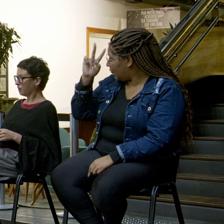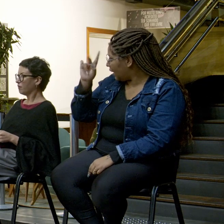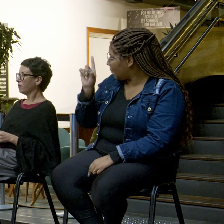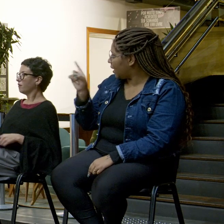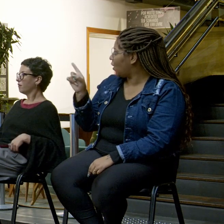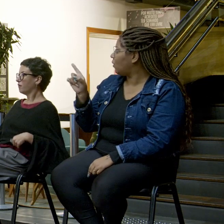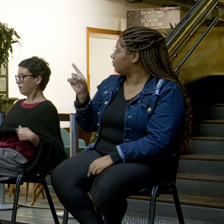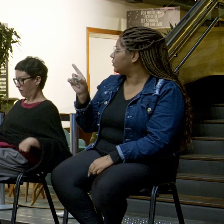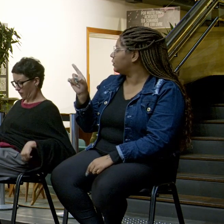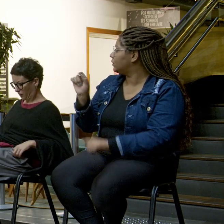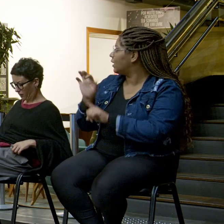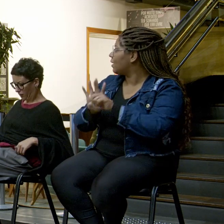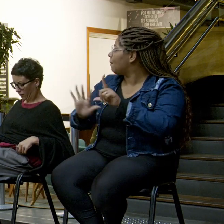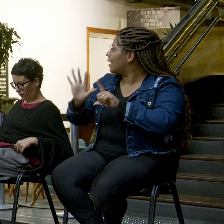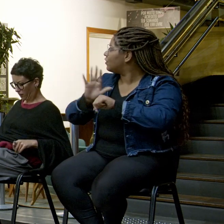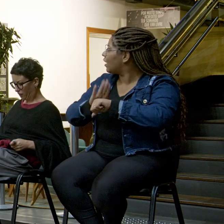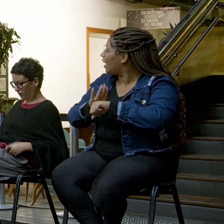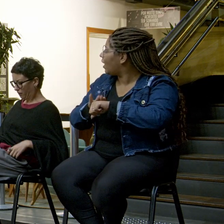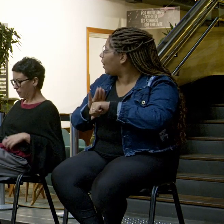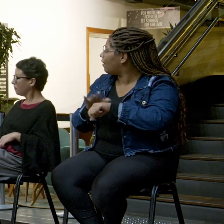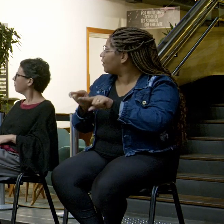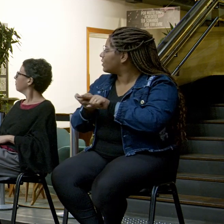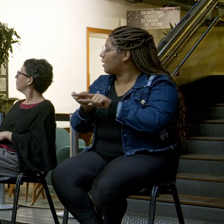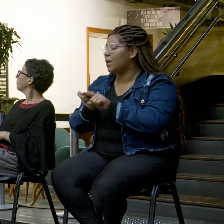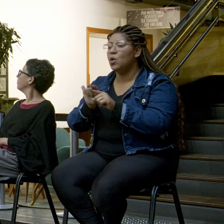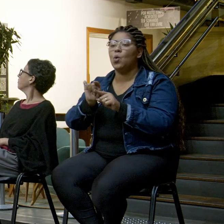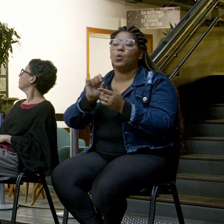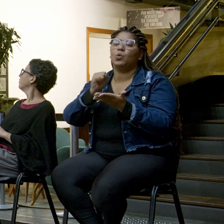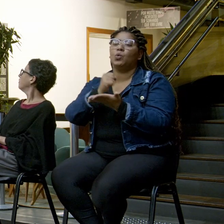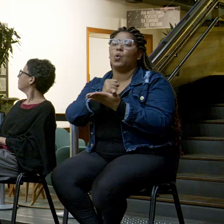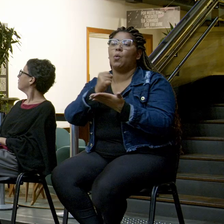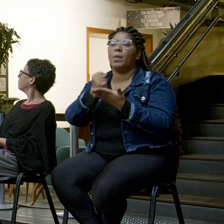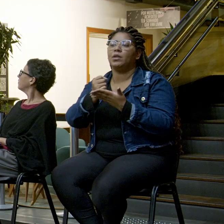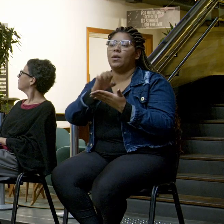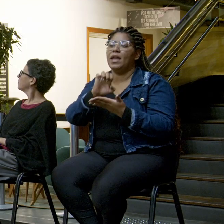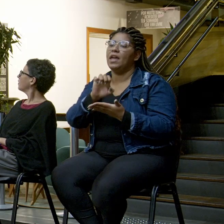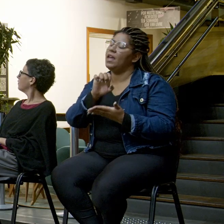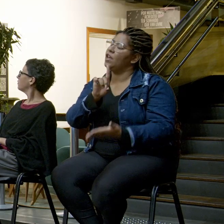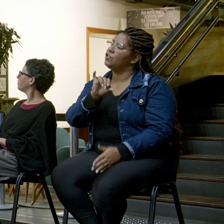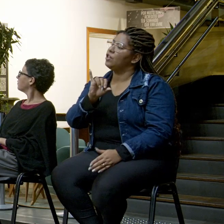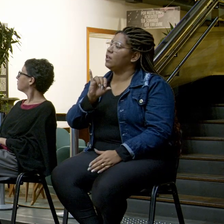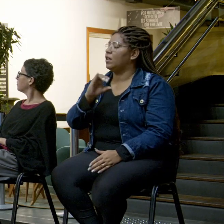imagens do trabalho que ela fez para a Documenta de Cássio, que foi uma ocupação de uma casa.